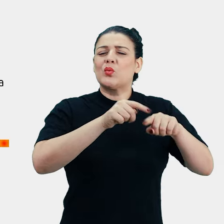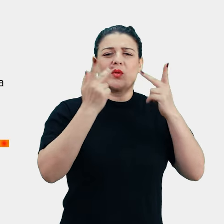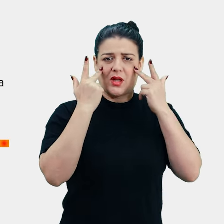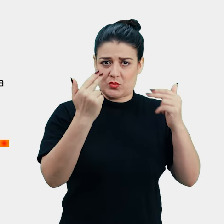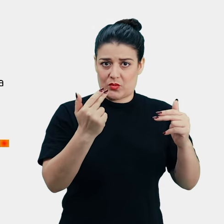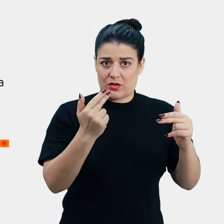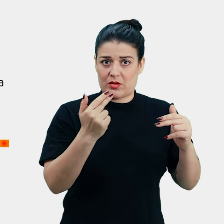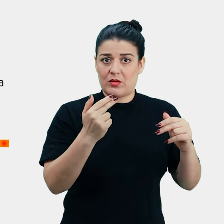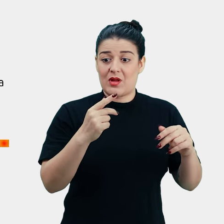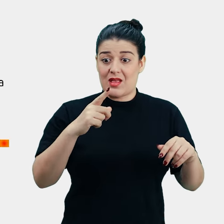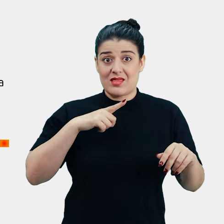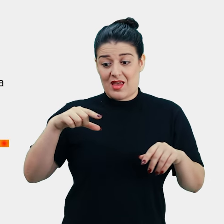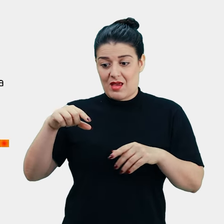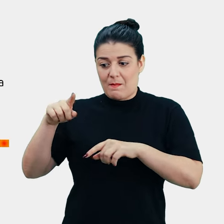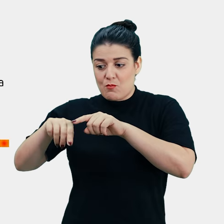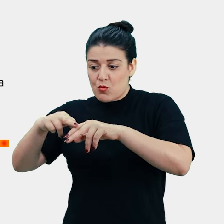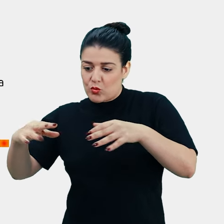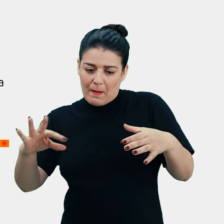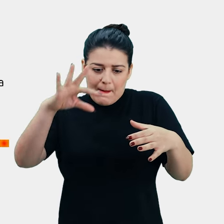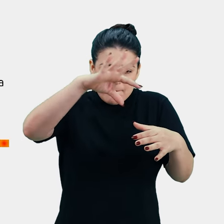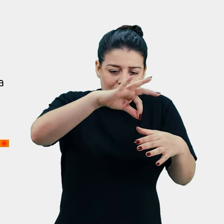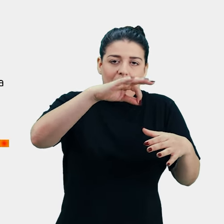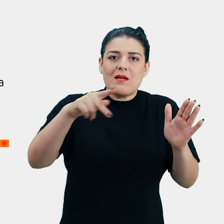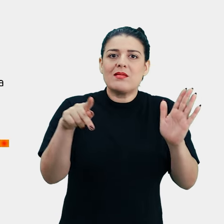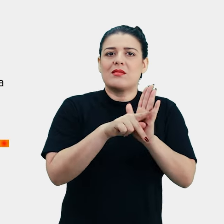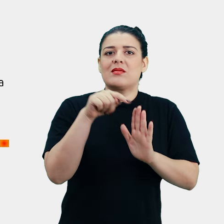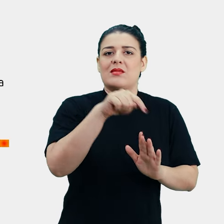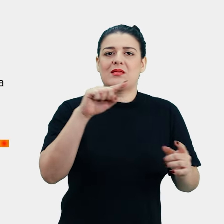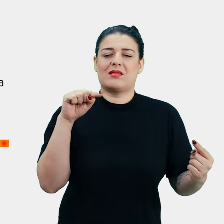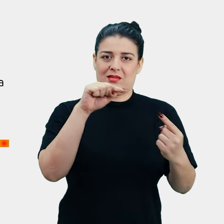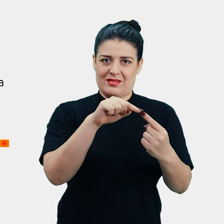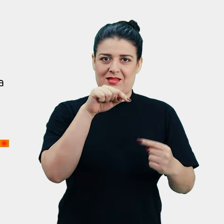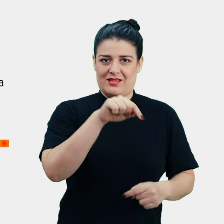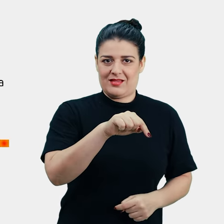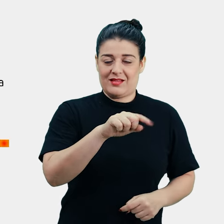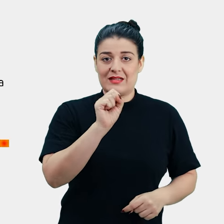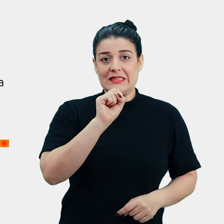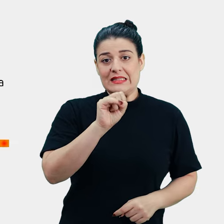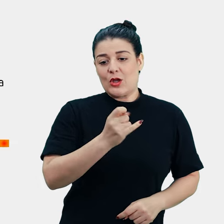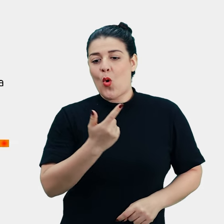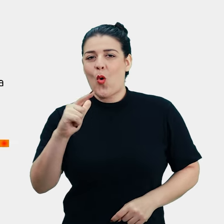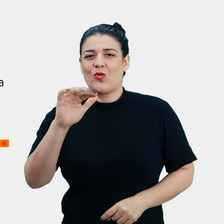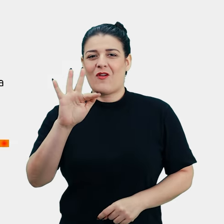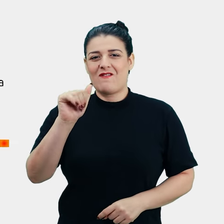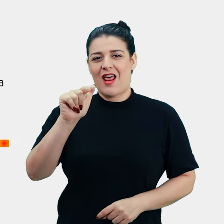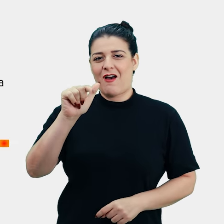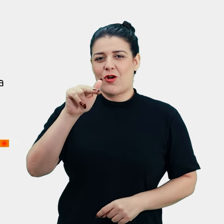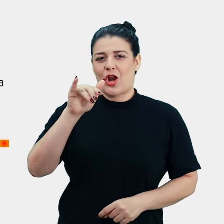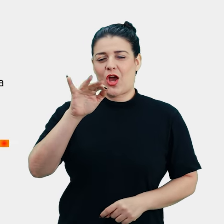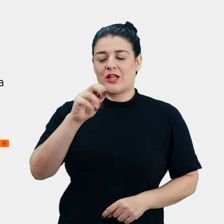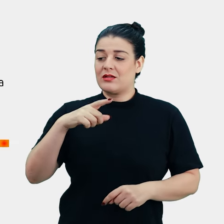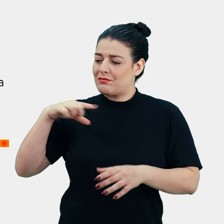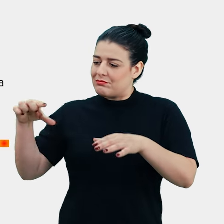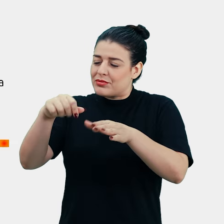natural, há reveladores específicos, como Dragendorf. Se eu estou investigando flavonoides, eu posso usar